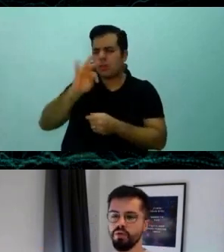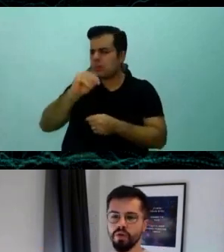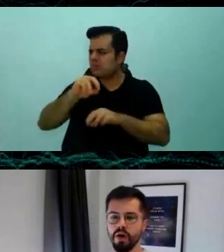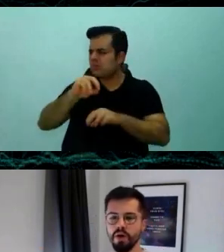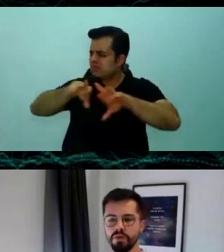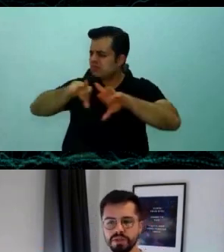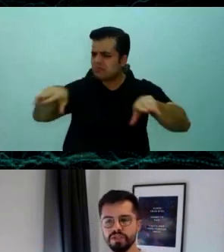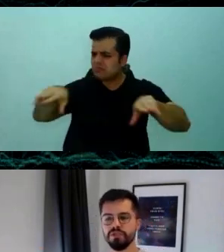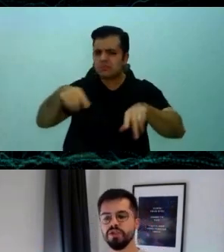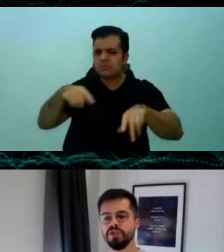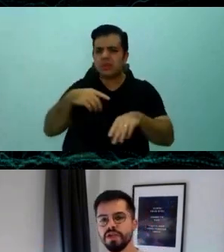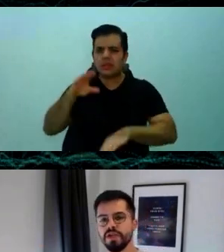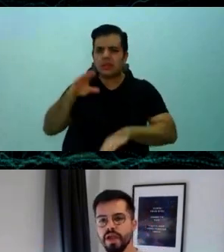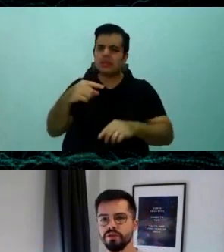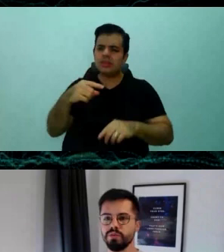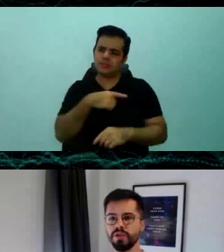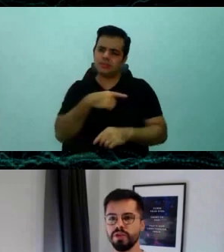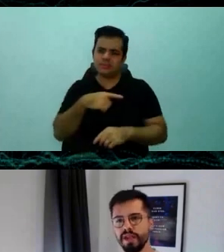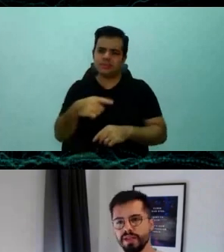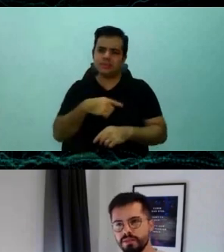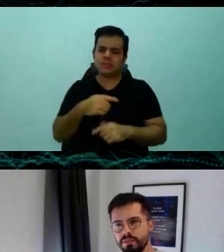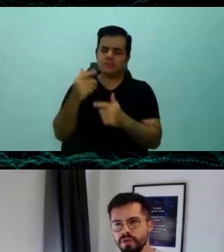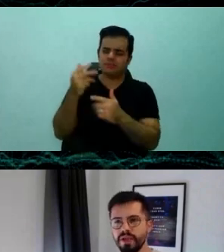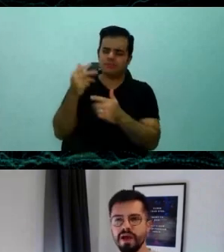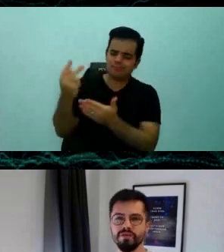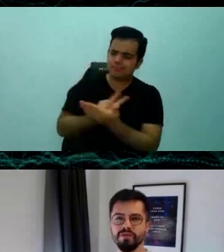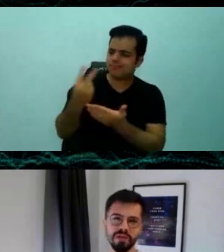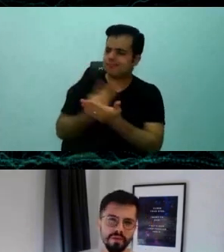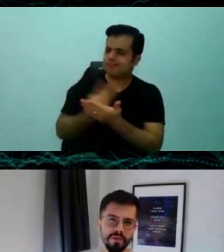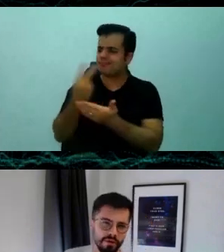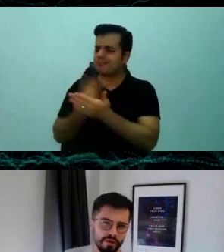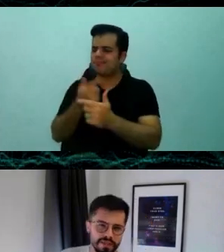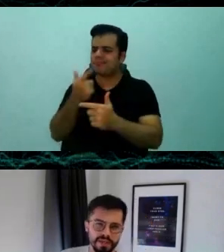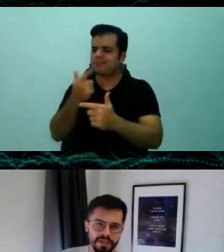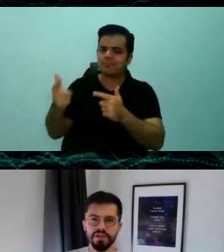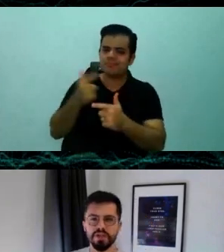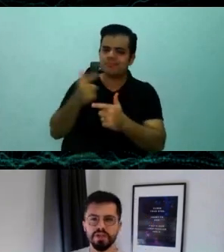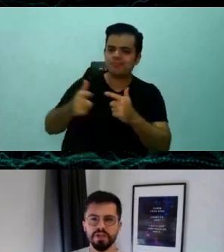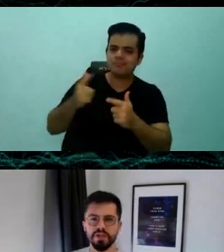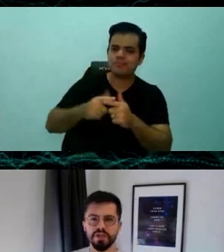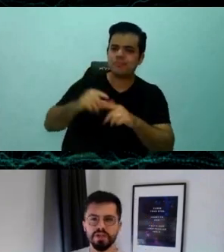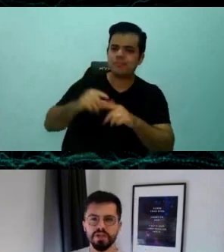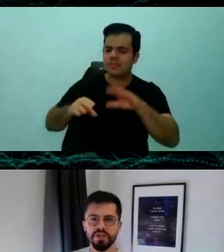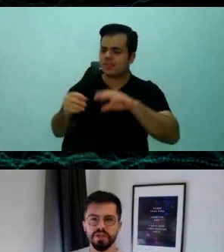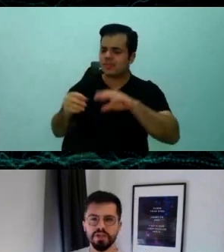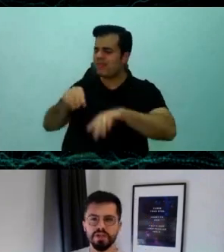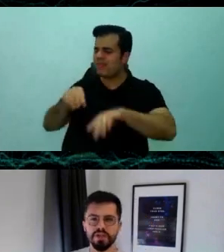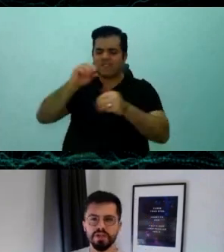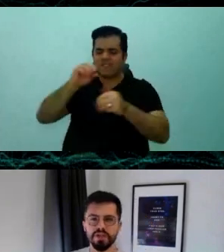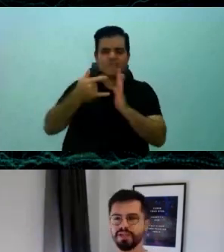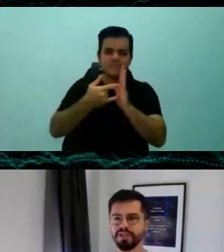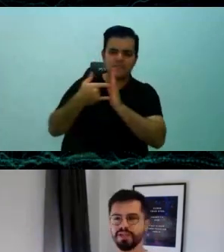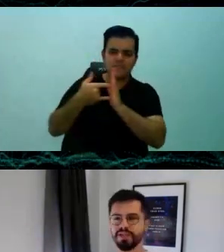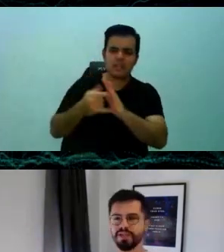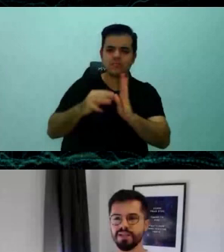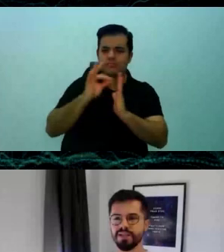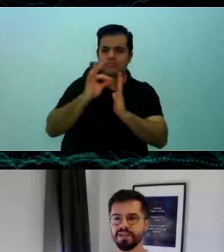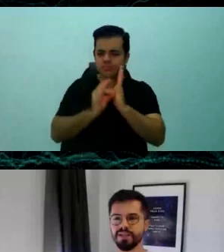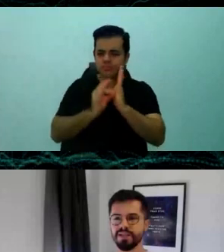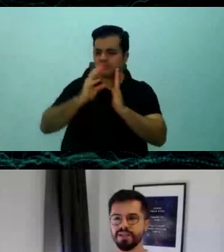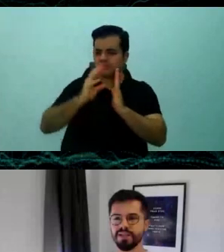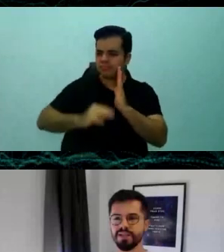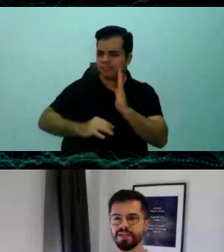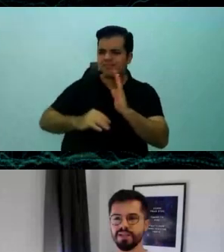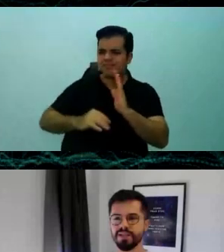tinha o sujeito a erros porque eu sei lá nem sei que funcionava você experimentar coisa em cima tem que fazer algumas coisas que eu